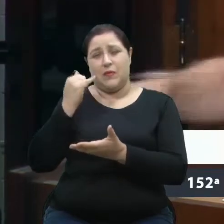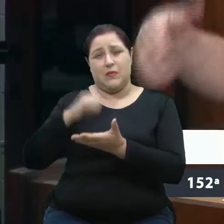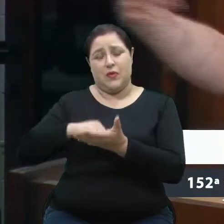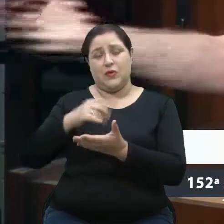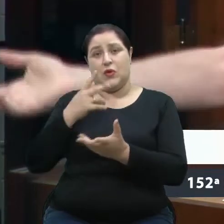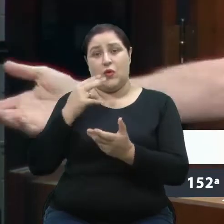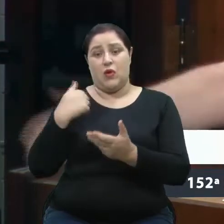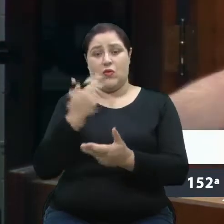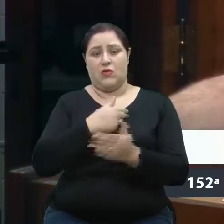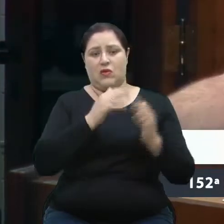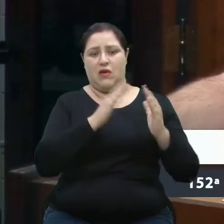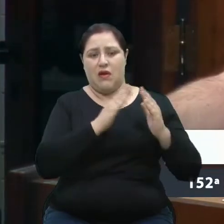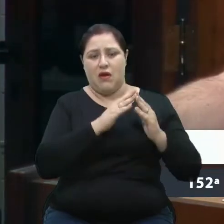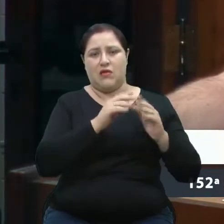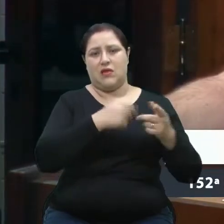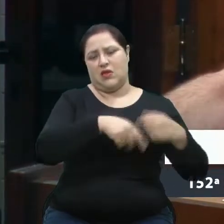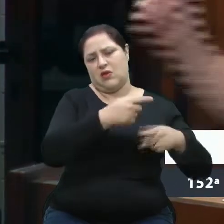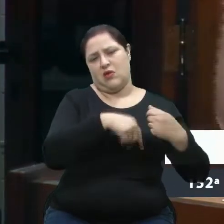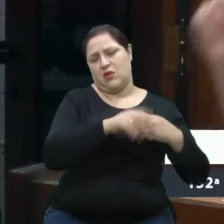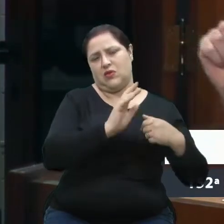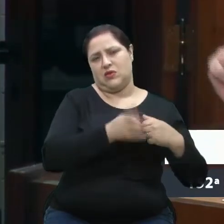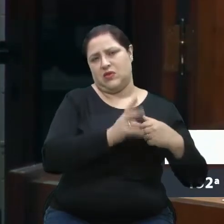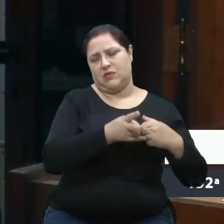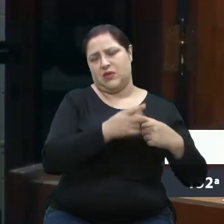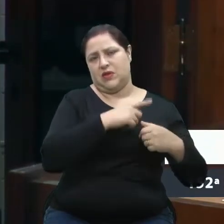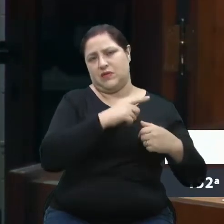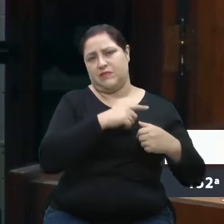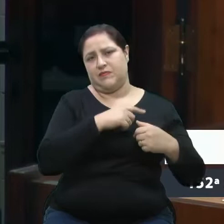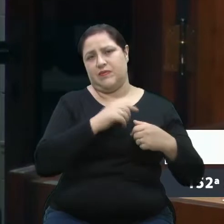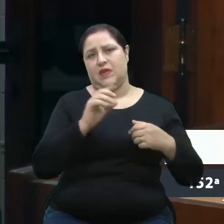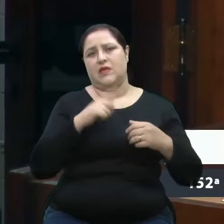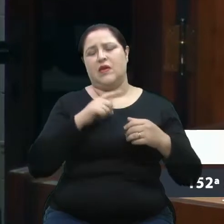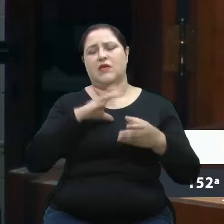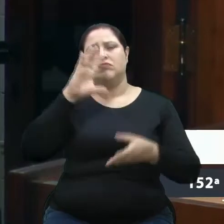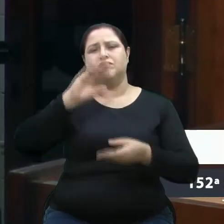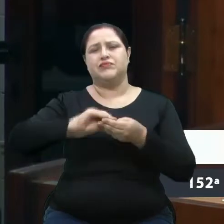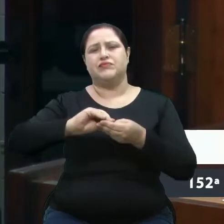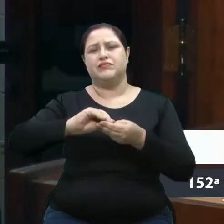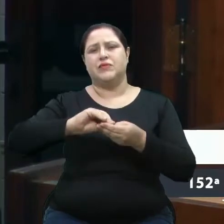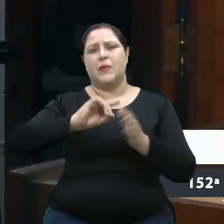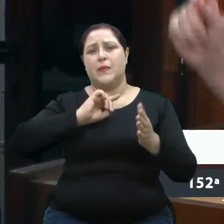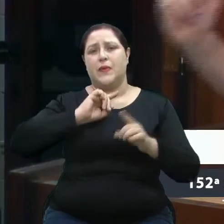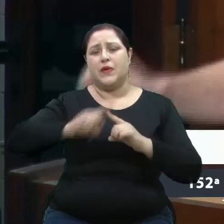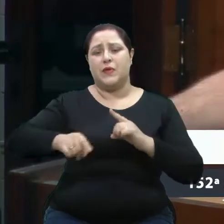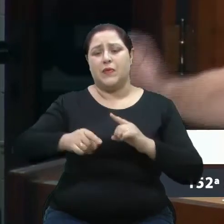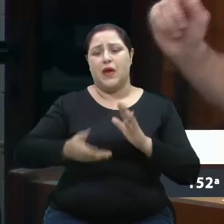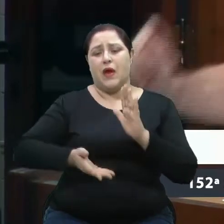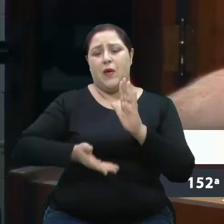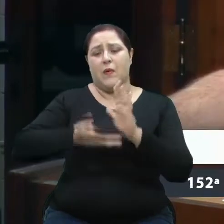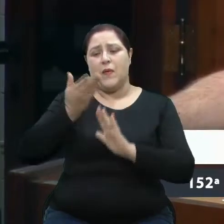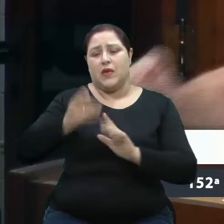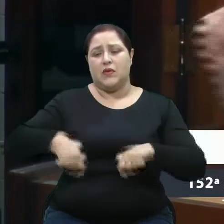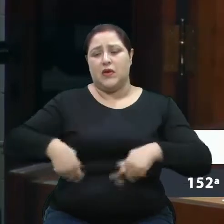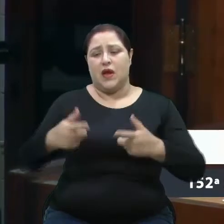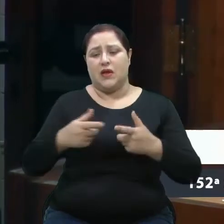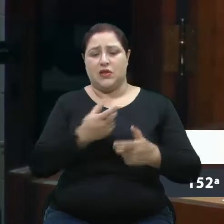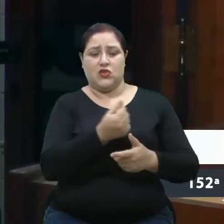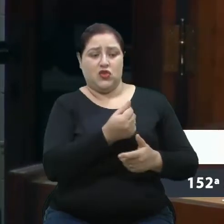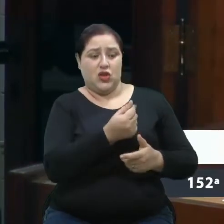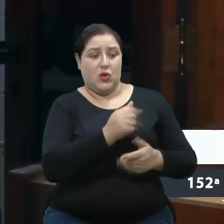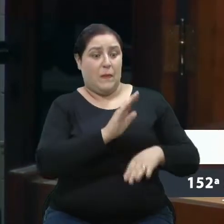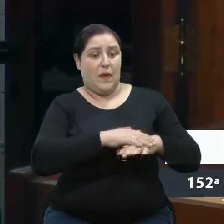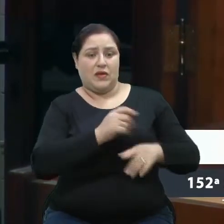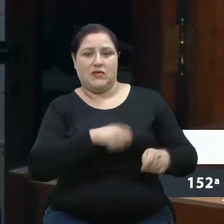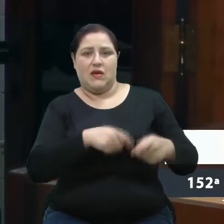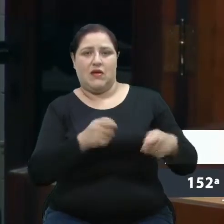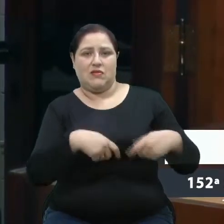negócios, costumeiramente. Em suma, ela proíbe o aumento de gastos sem se ter recursos em caixa. Para compararmos